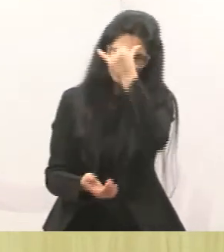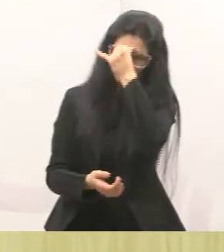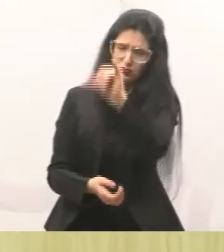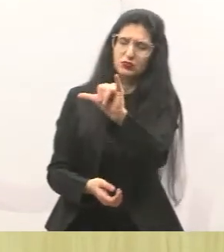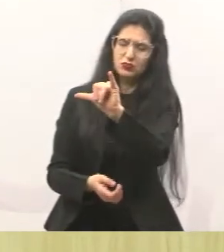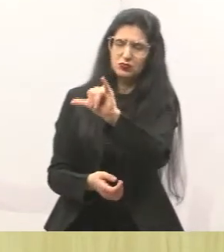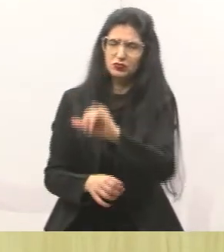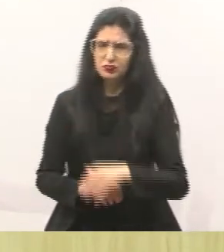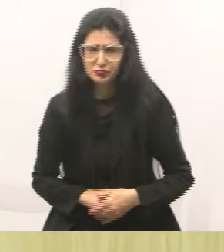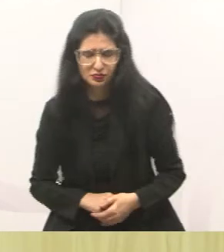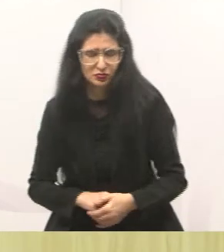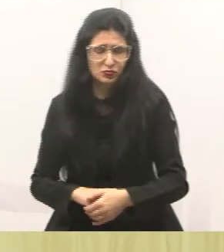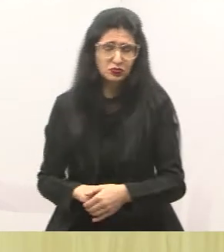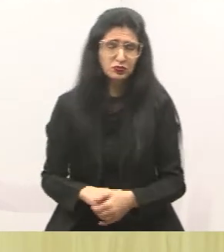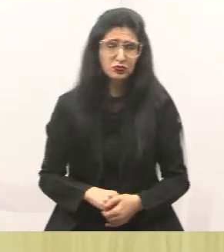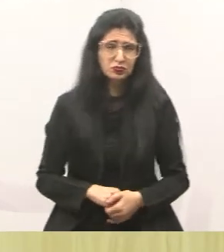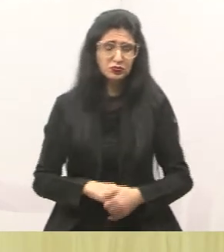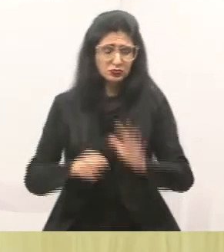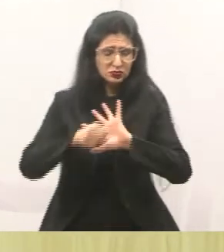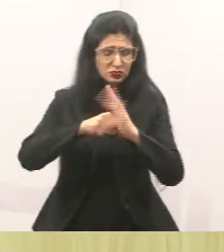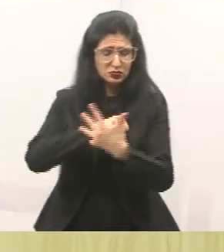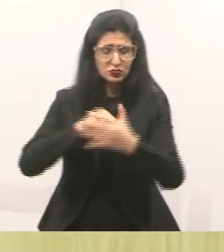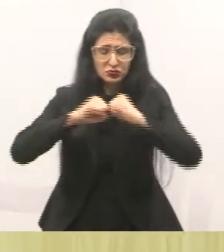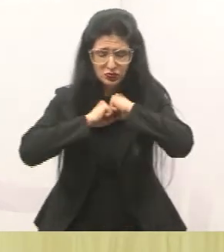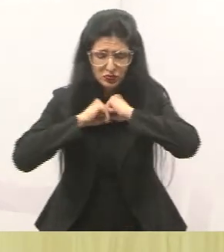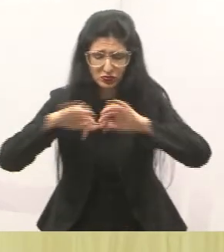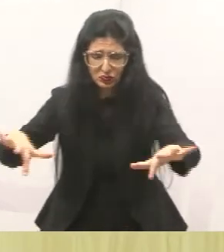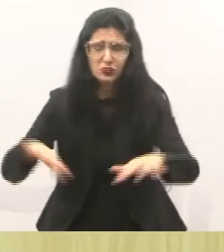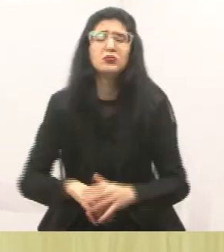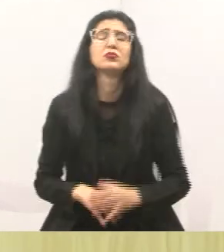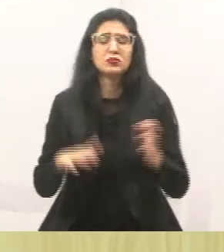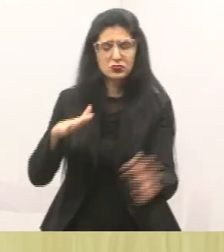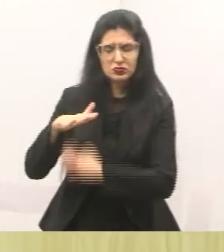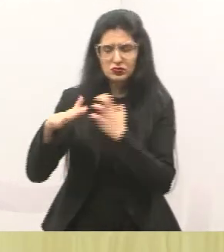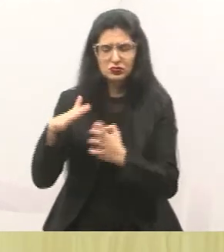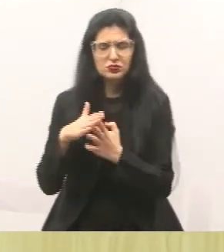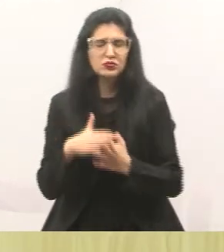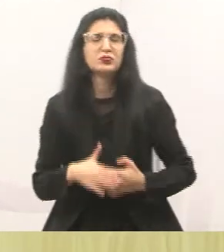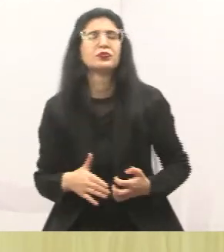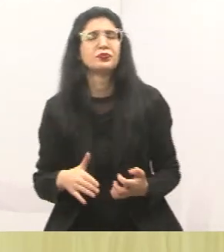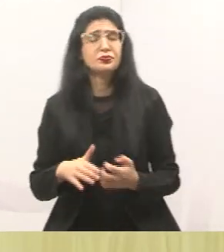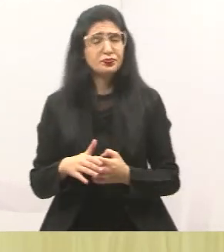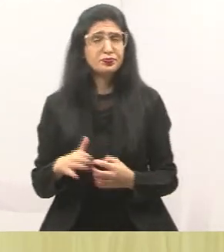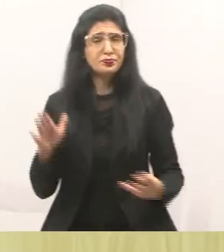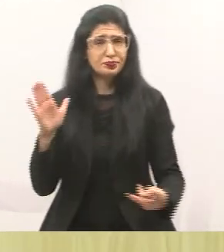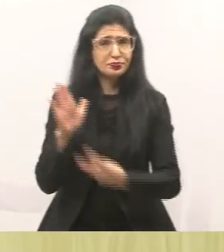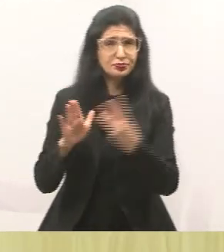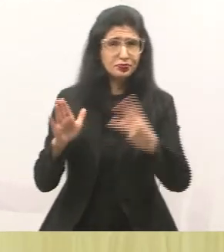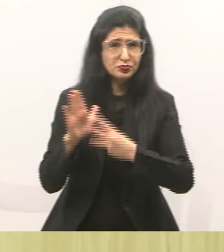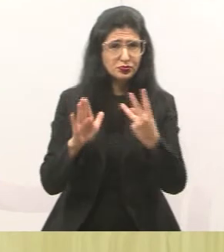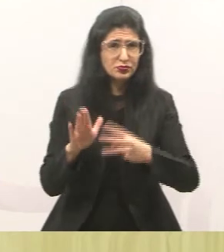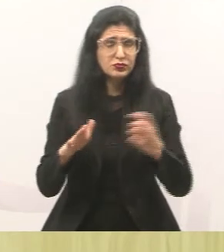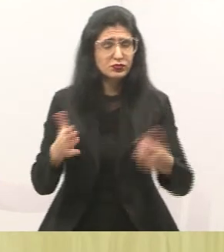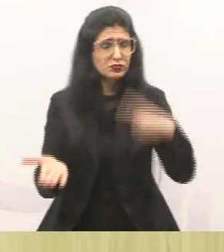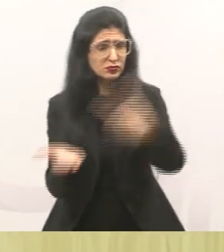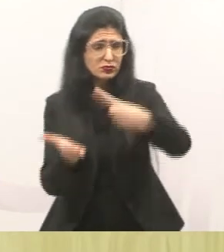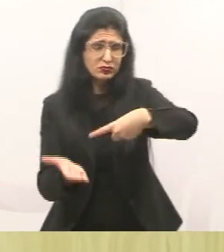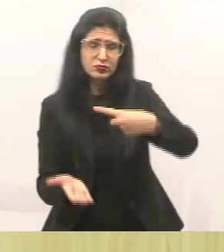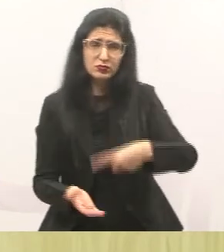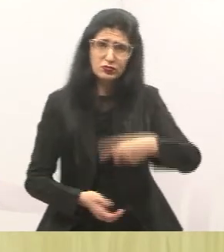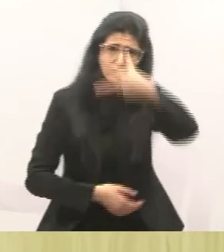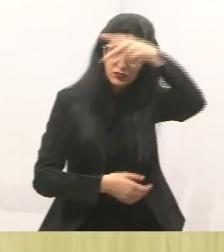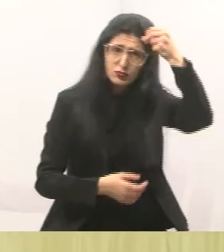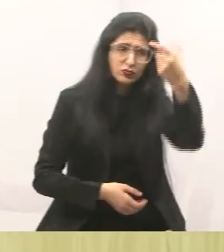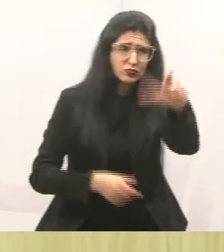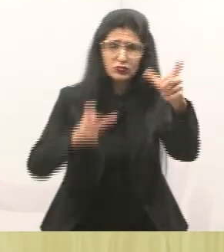preventivas contra a Covid-19 para os funcionários da empresa terceirizada que exerce suas atividades em